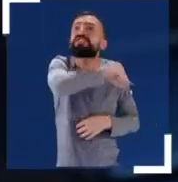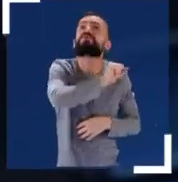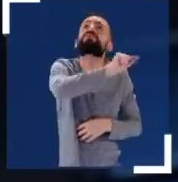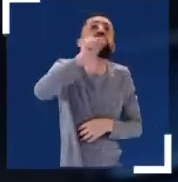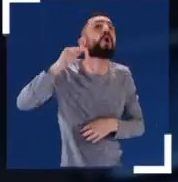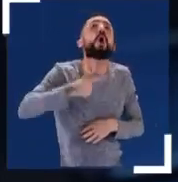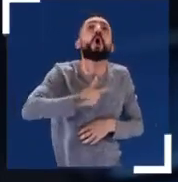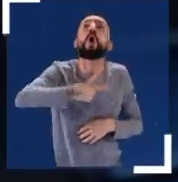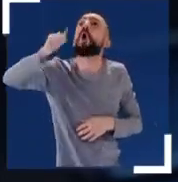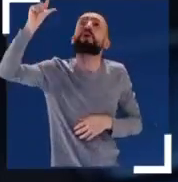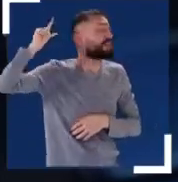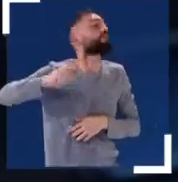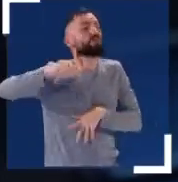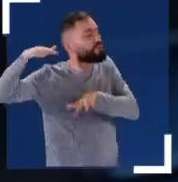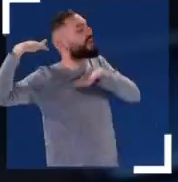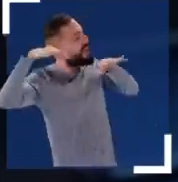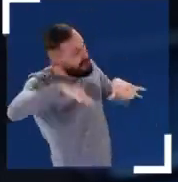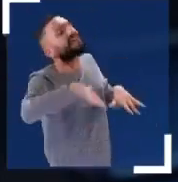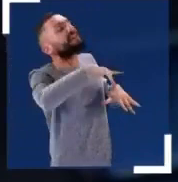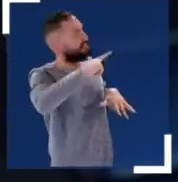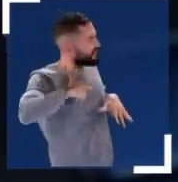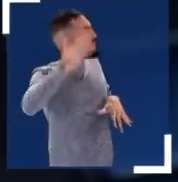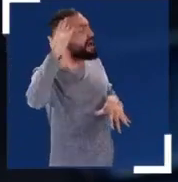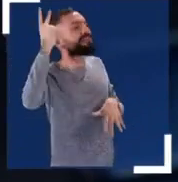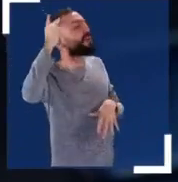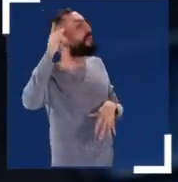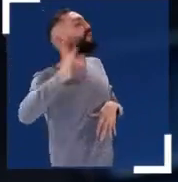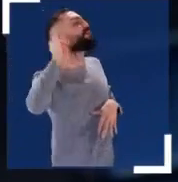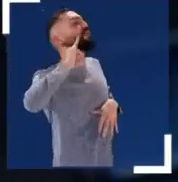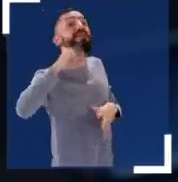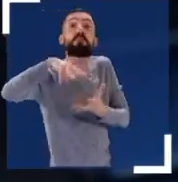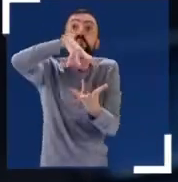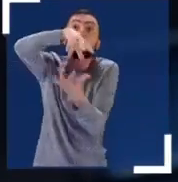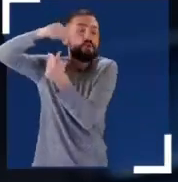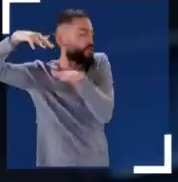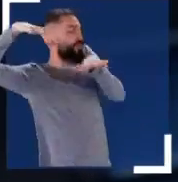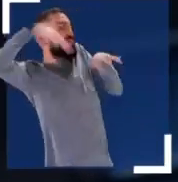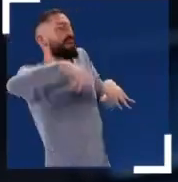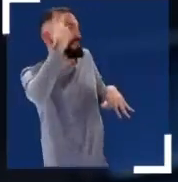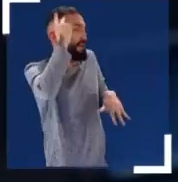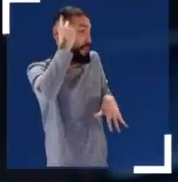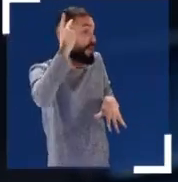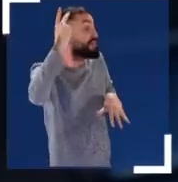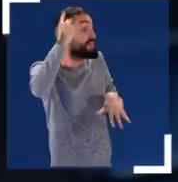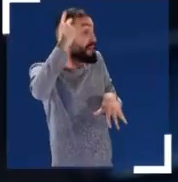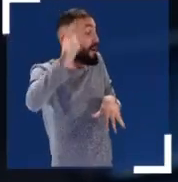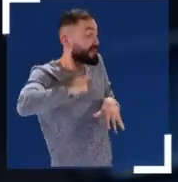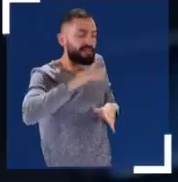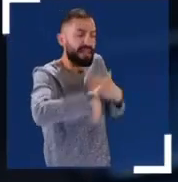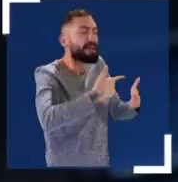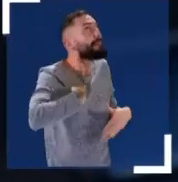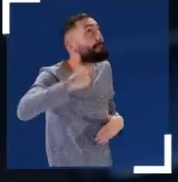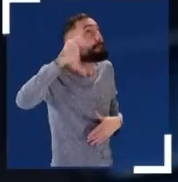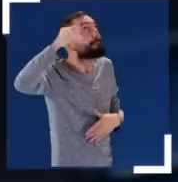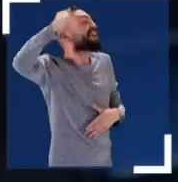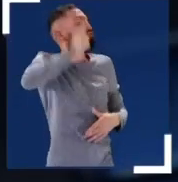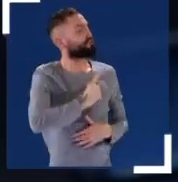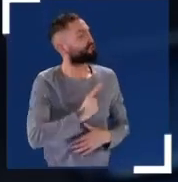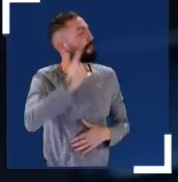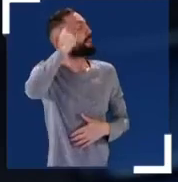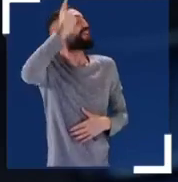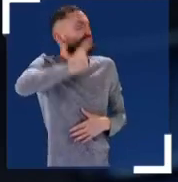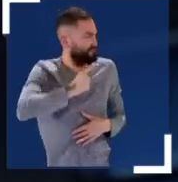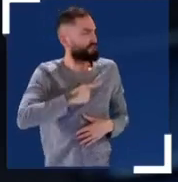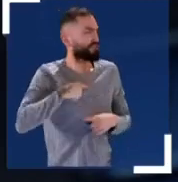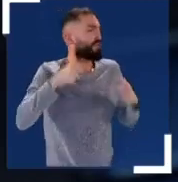que São Paulo não tem uma referência naquela cidade para o mundo, não é? De tudo o que você pensa, aqui em São Paulo tem a produção adequada. Eu falo